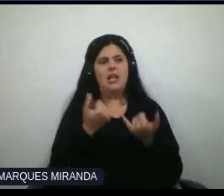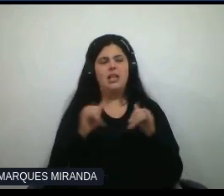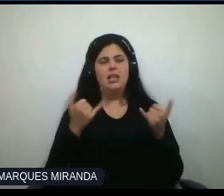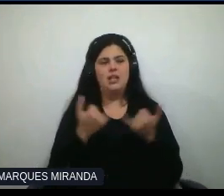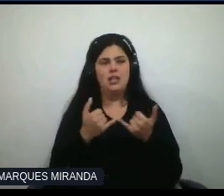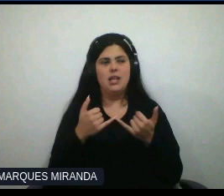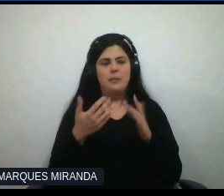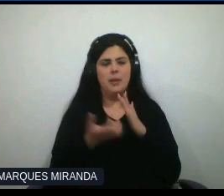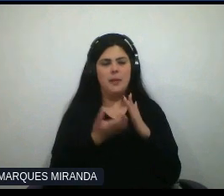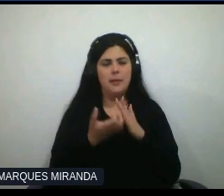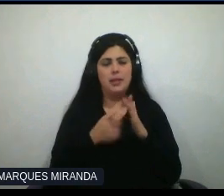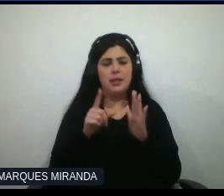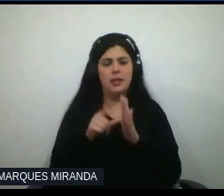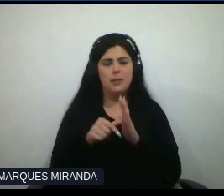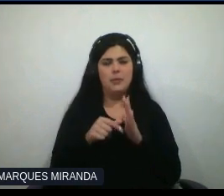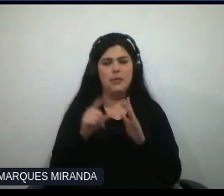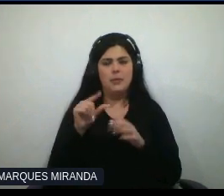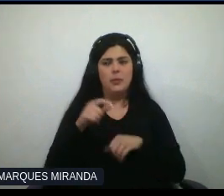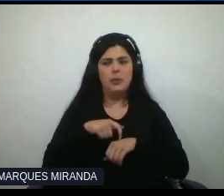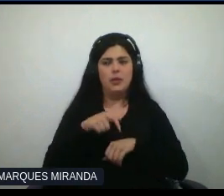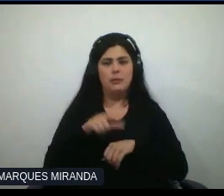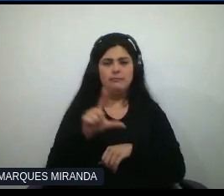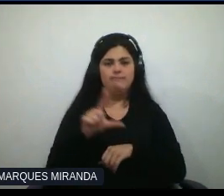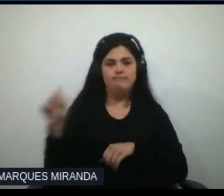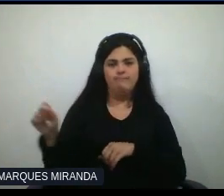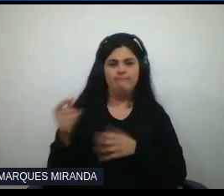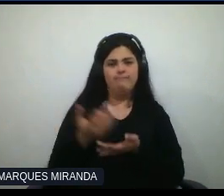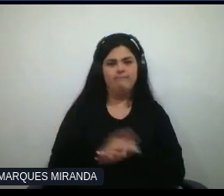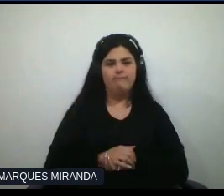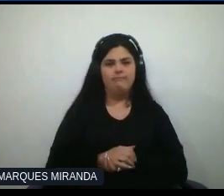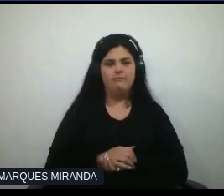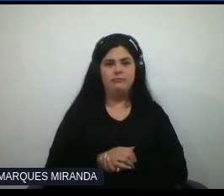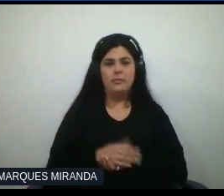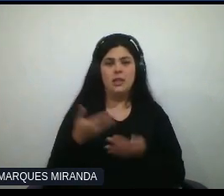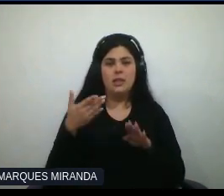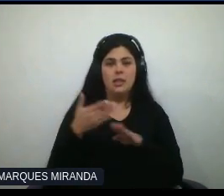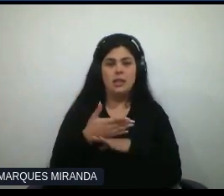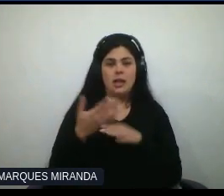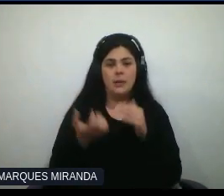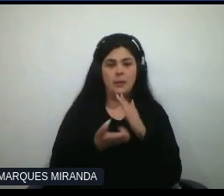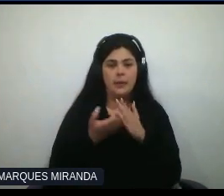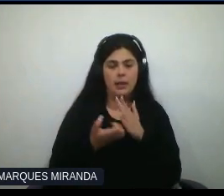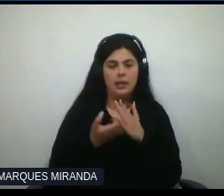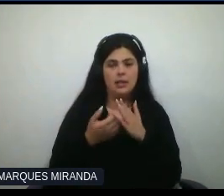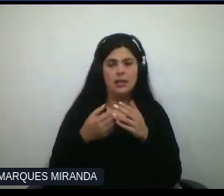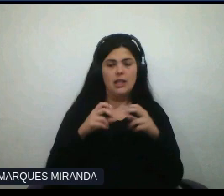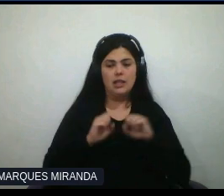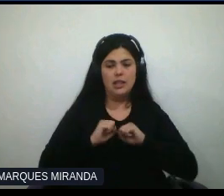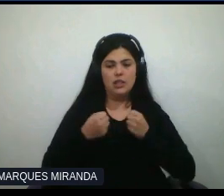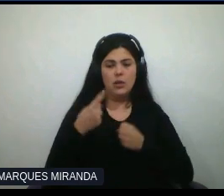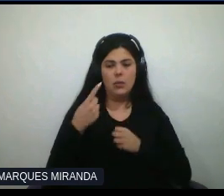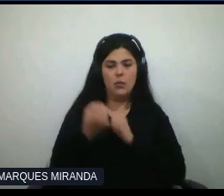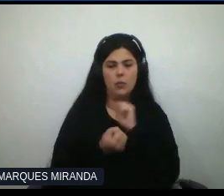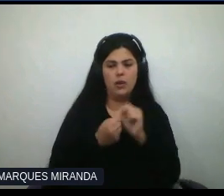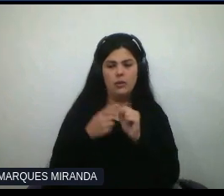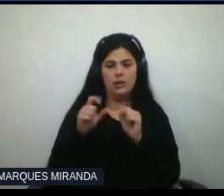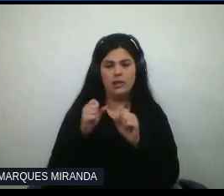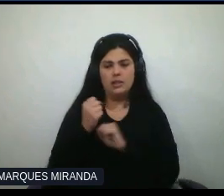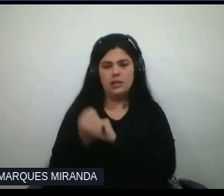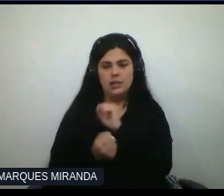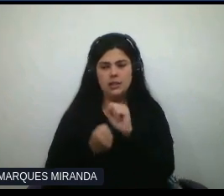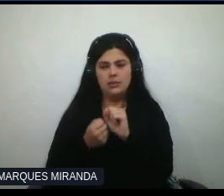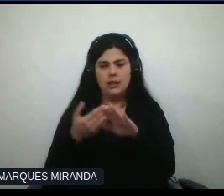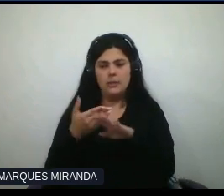para aquela empresa e depois de pouco tempo eu sair. A gente quer entrar numa empresa para se dedicar, independente se vai ficar 1 ano, 10 anos, você quer entrar